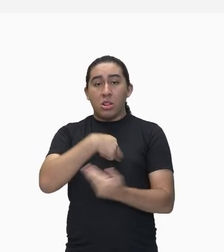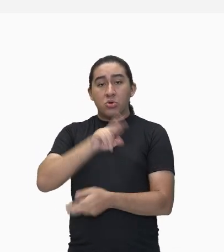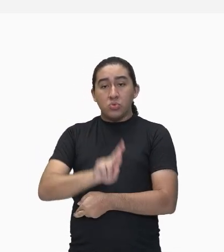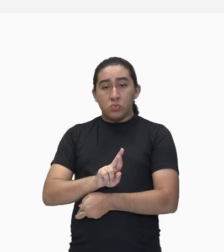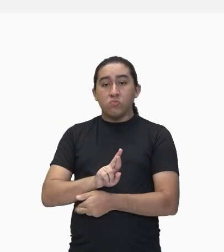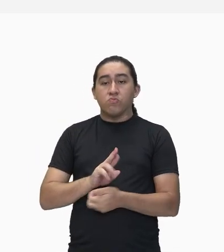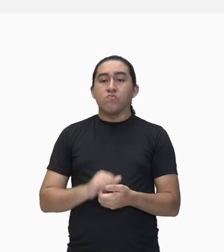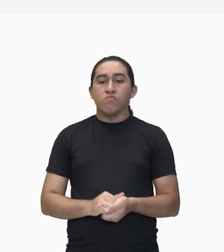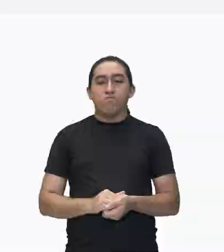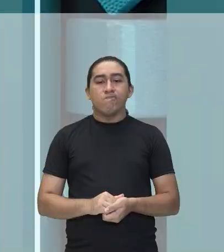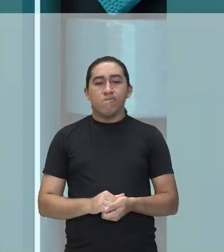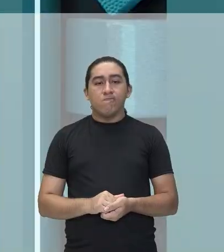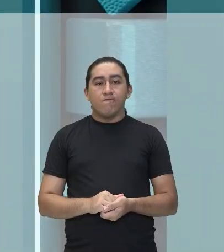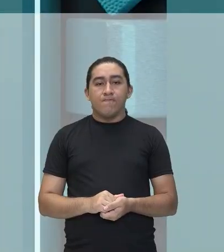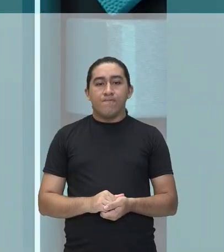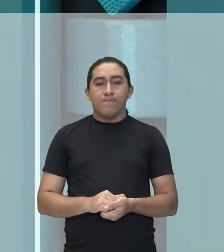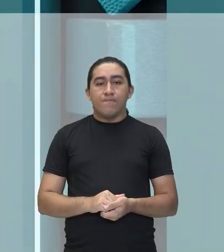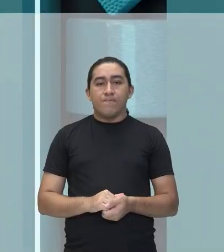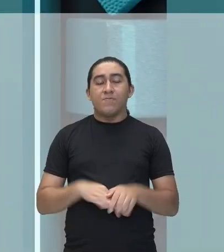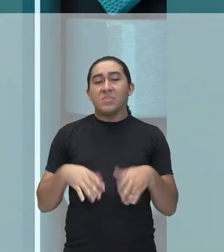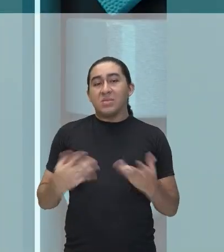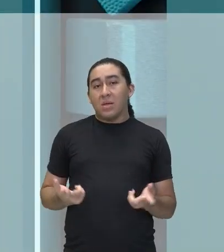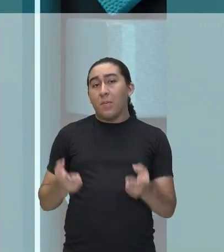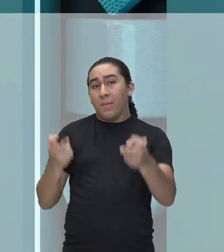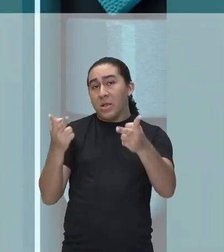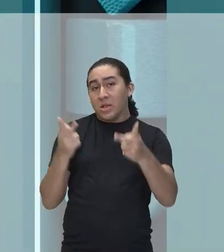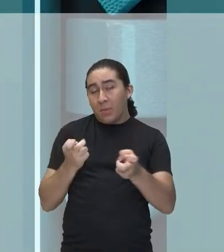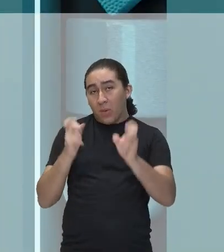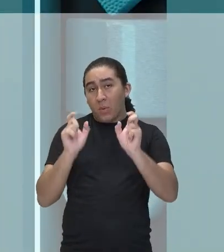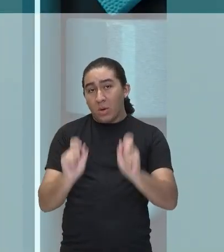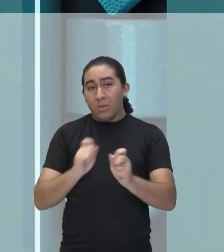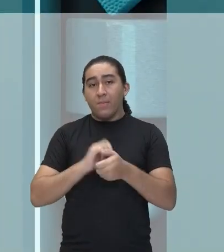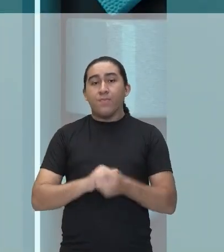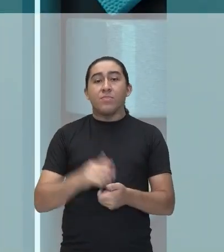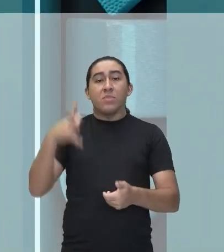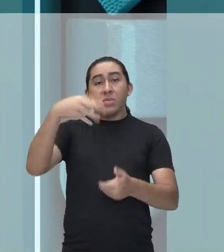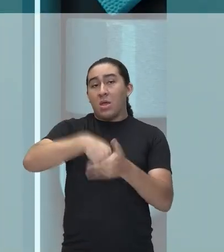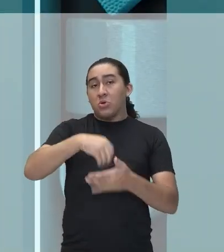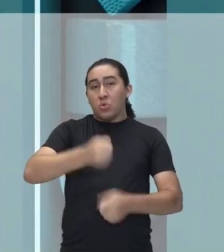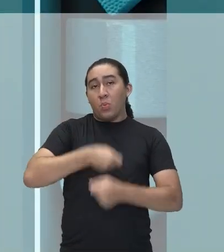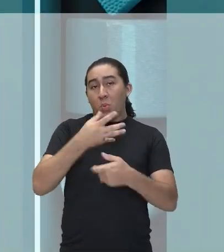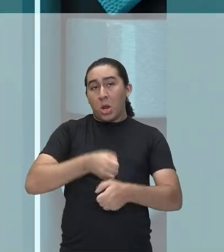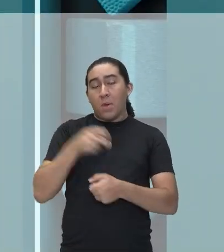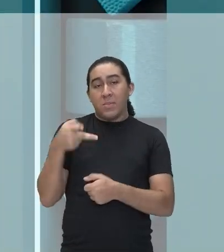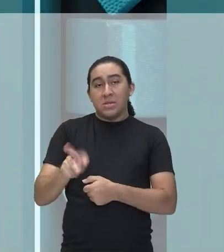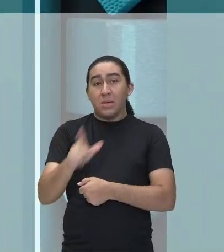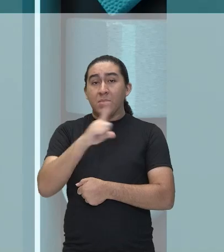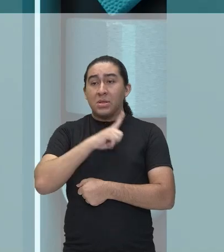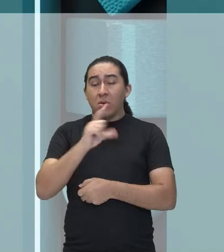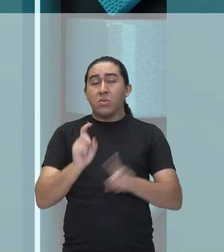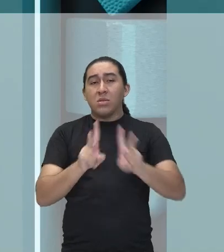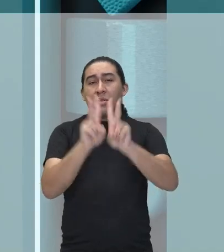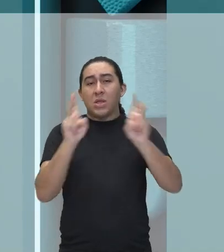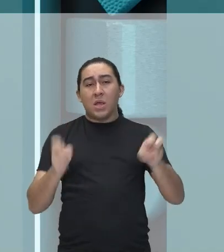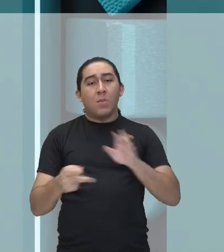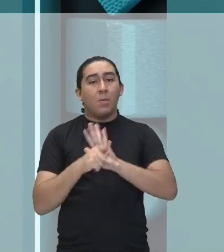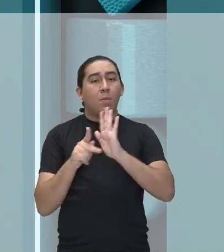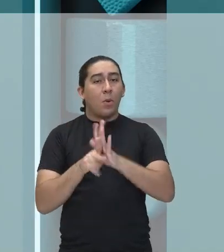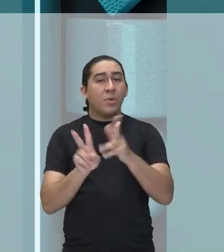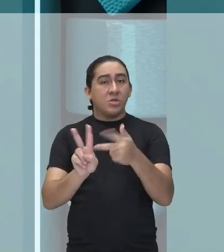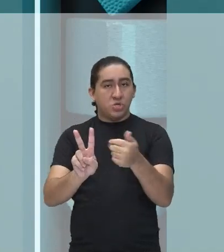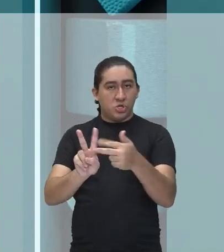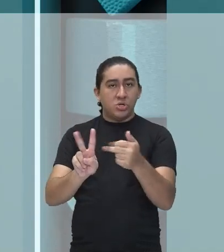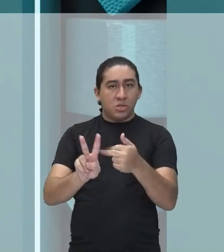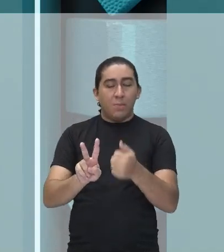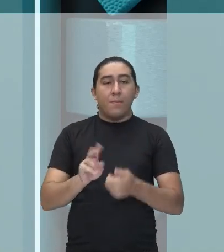religiosas. Então, deu para perceber, né, que dentro desses poemas sempre estão falando, né, das temáticas